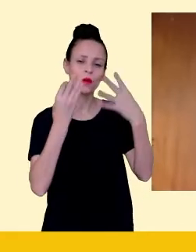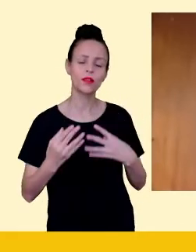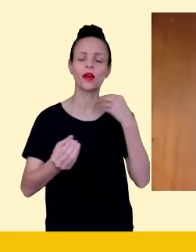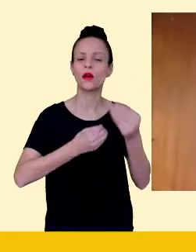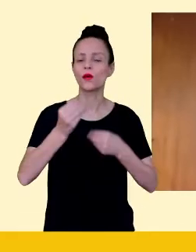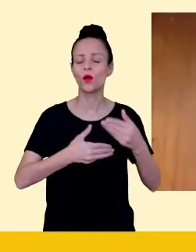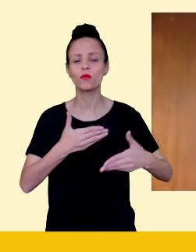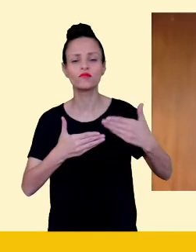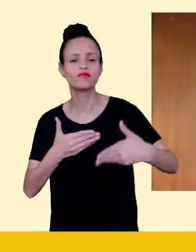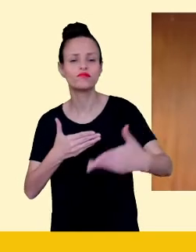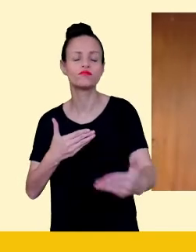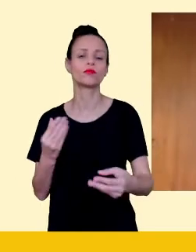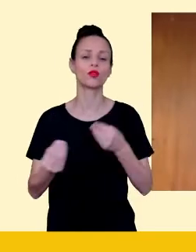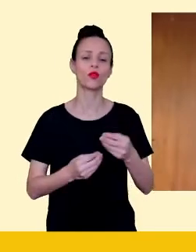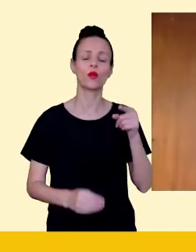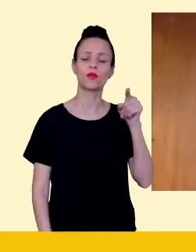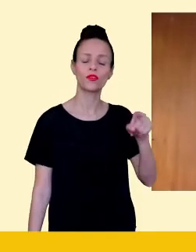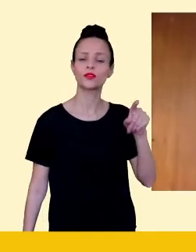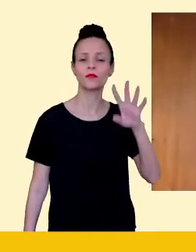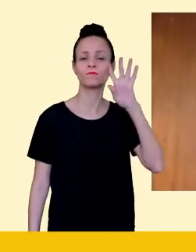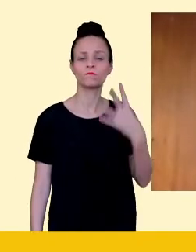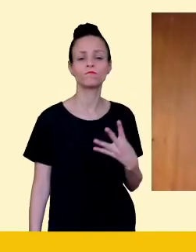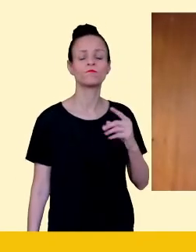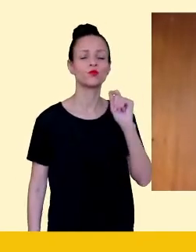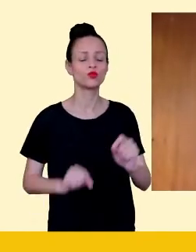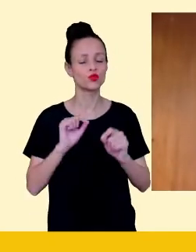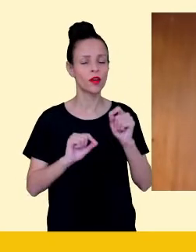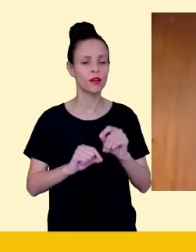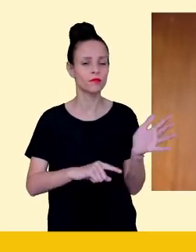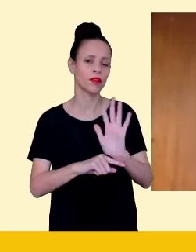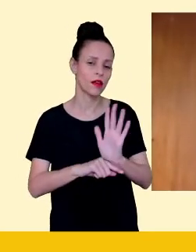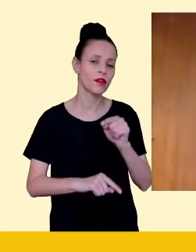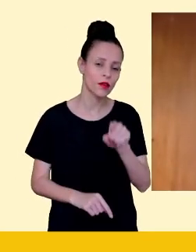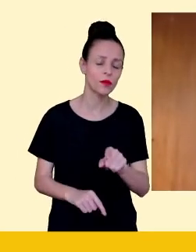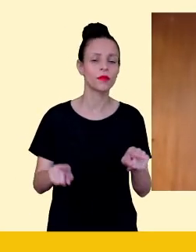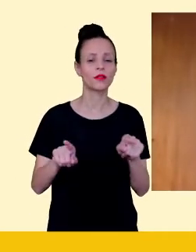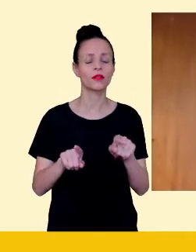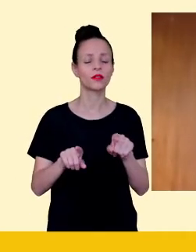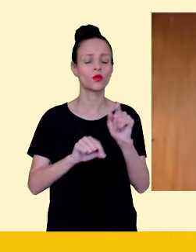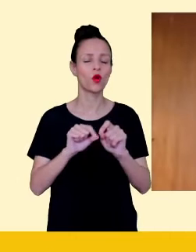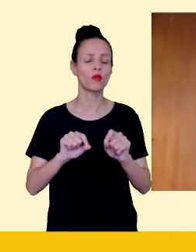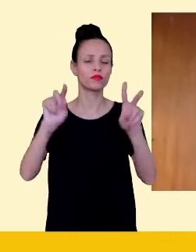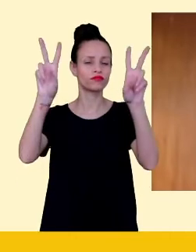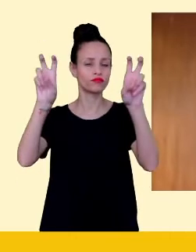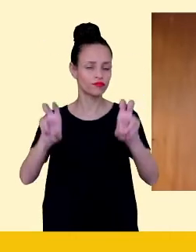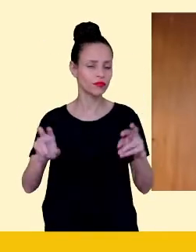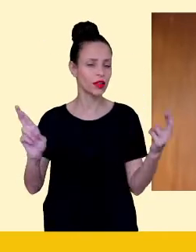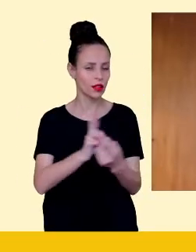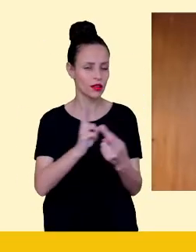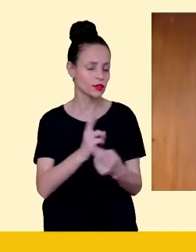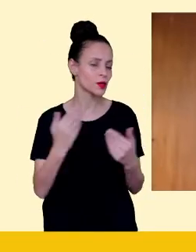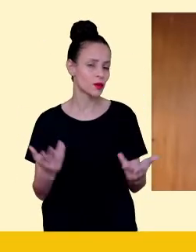você chega nesse filme, né, atravessado por essa temática, queria te convidar a nos contar um